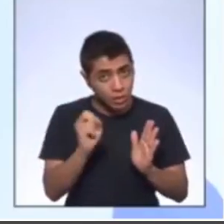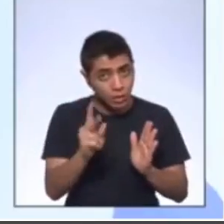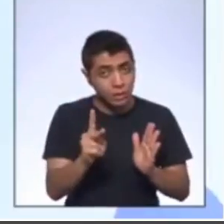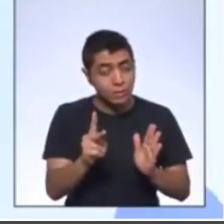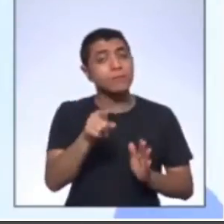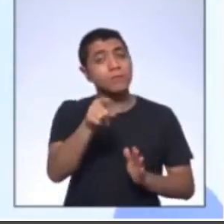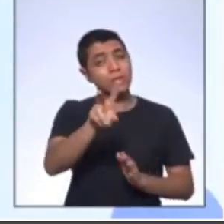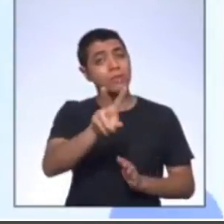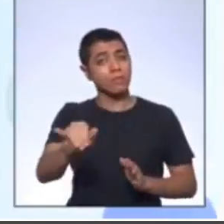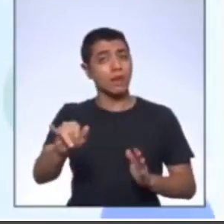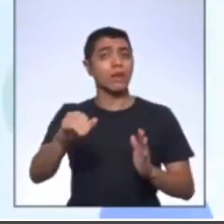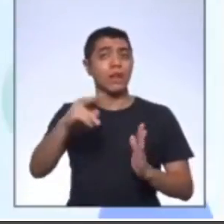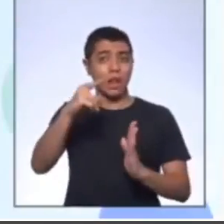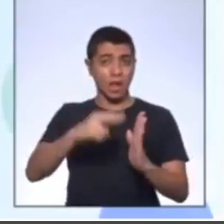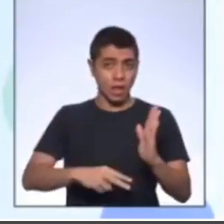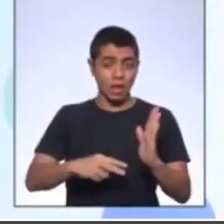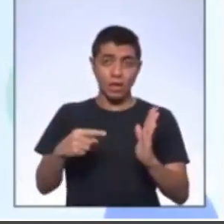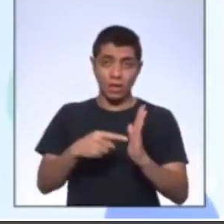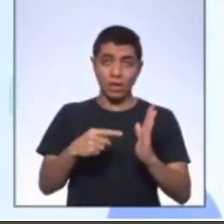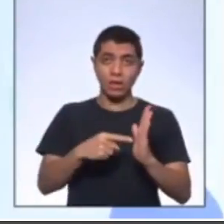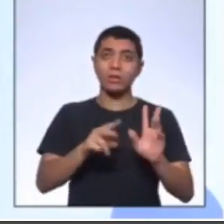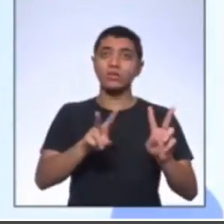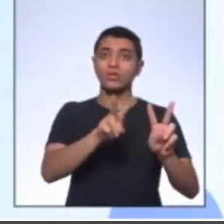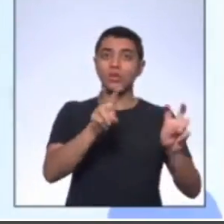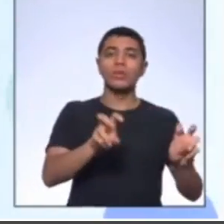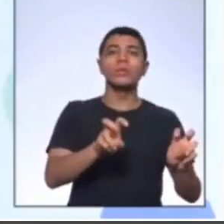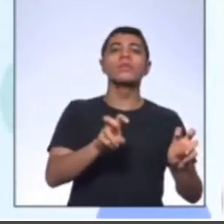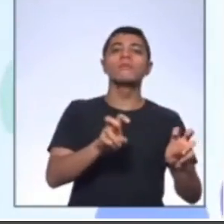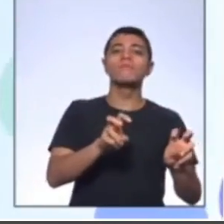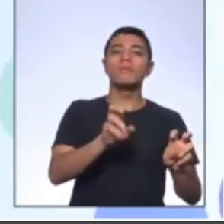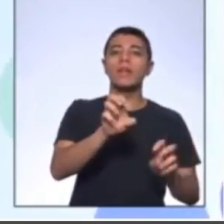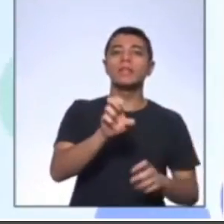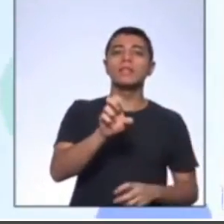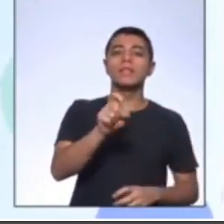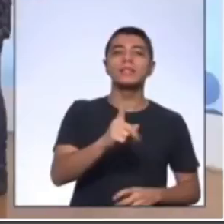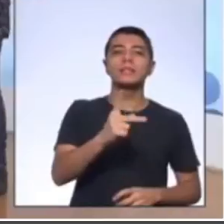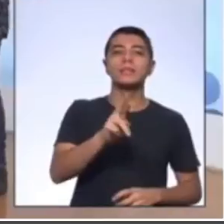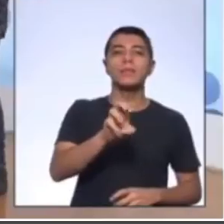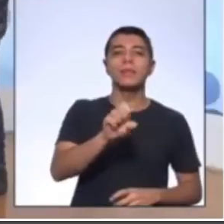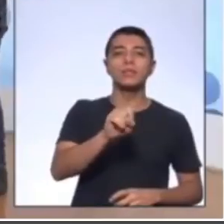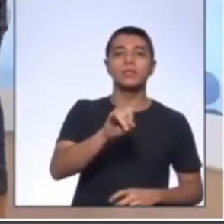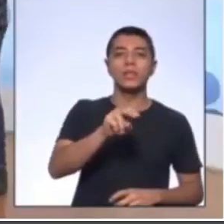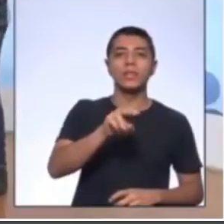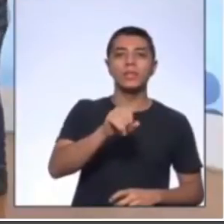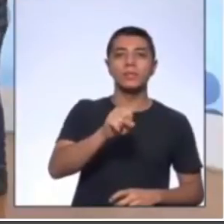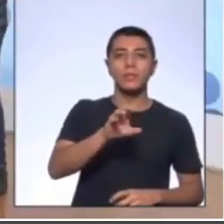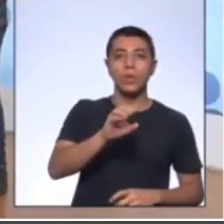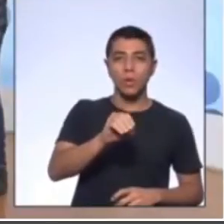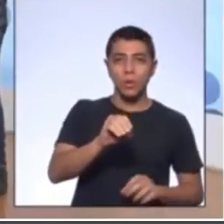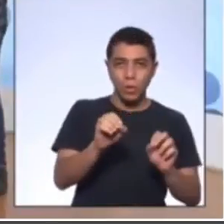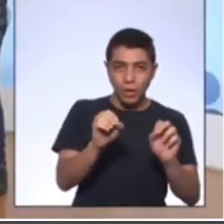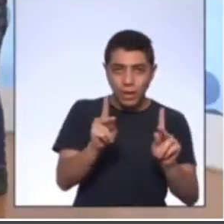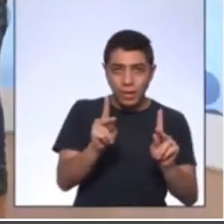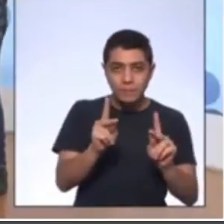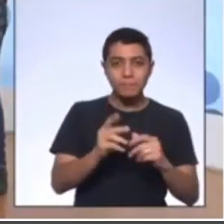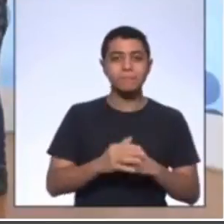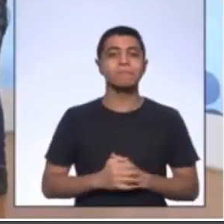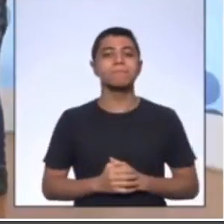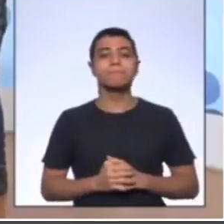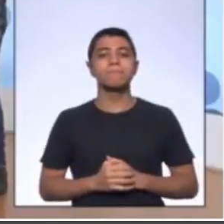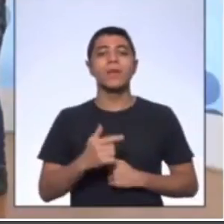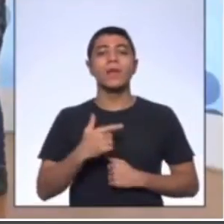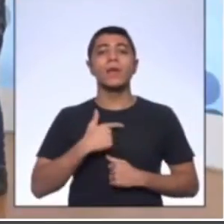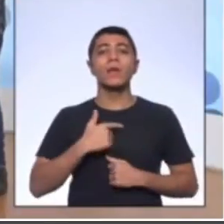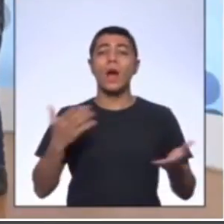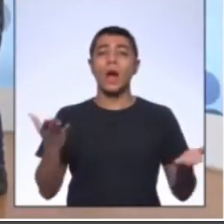textos né de autores e pensionistas né é isso professor joão exatamente então agora eu vou pedir o professor joão